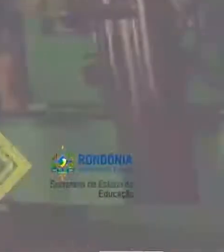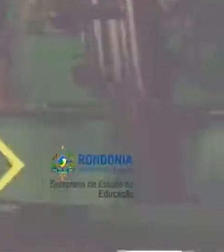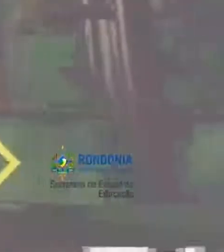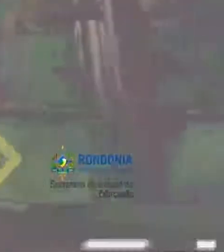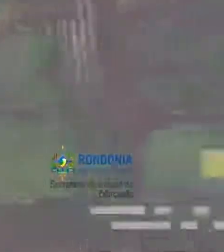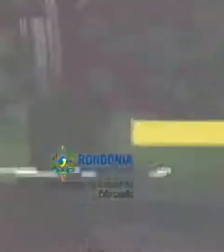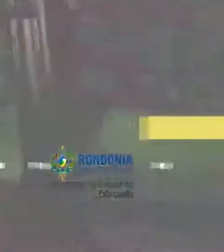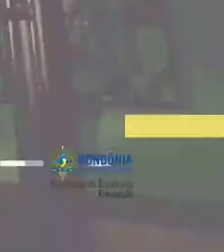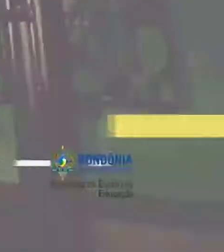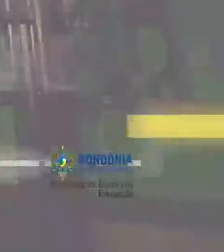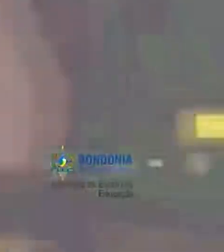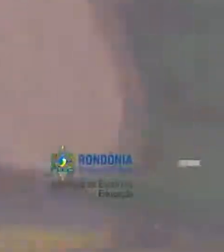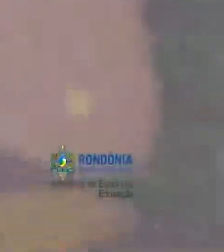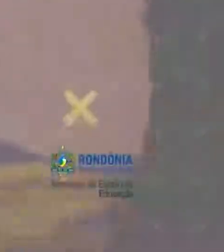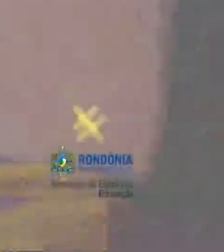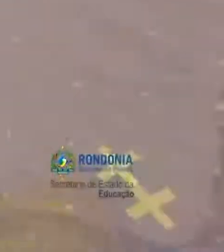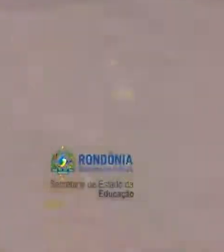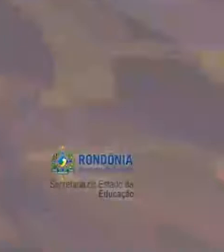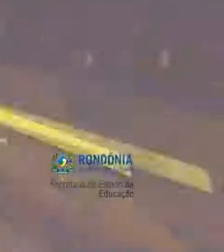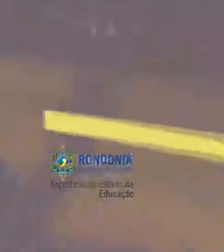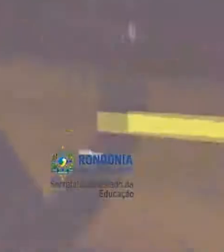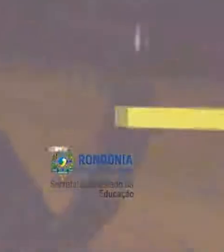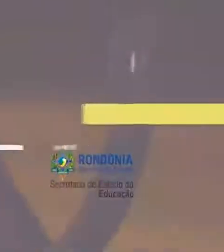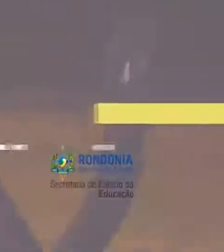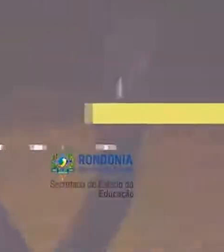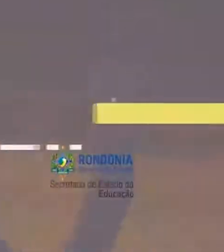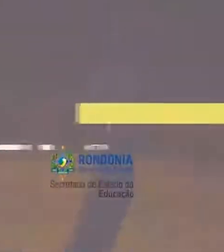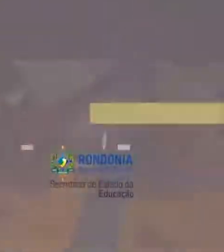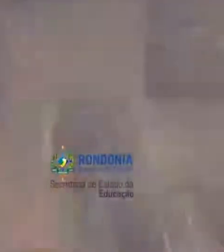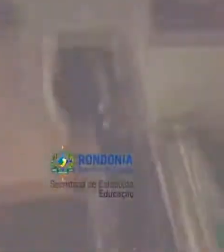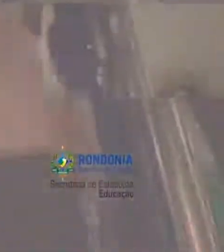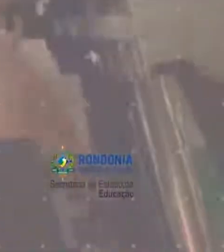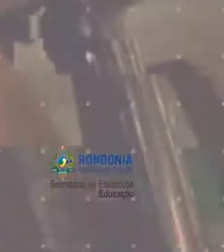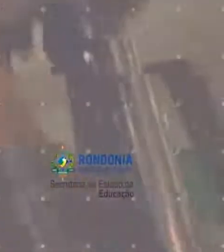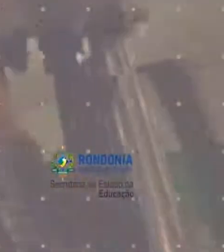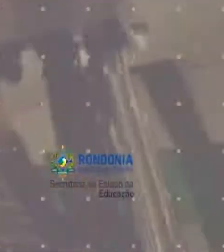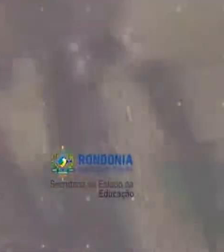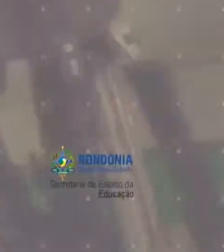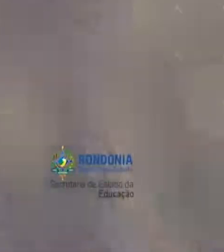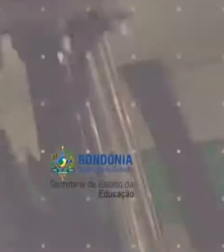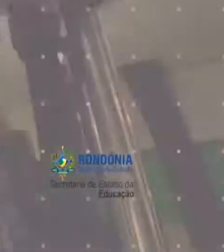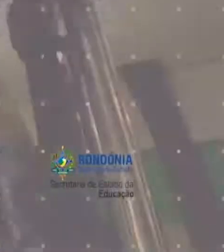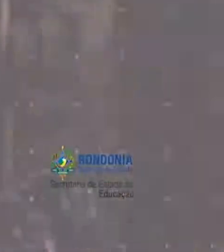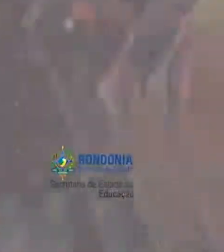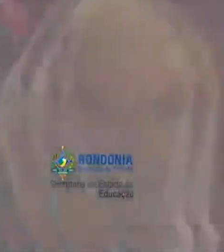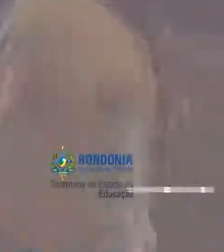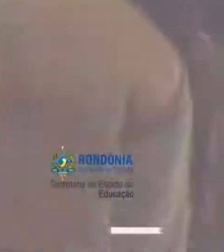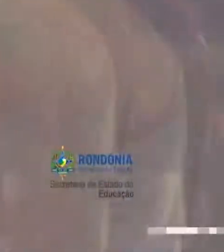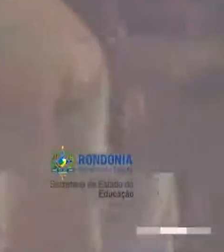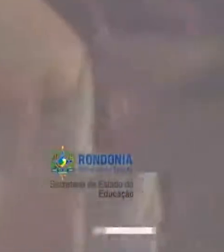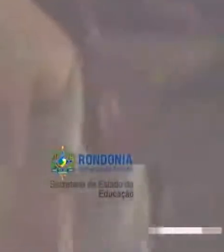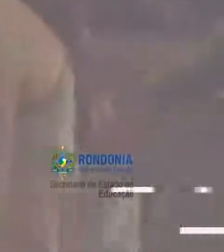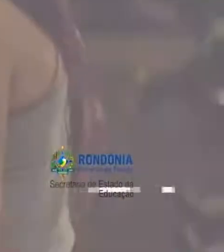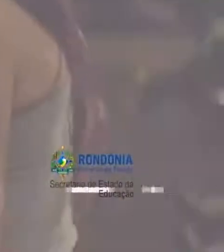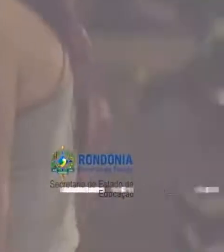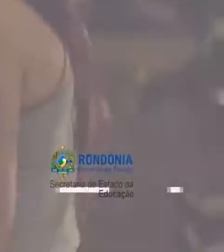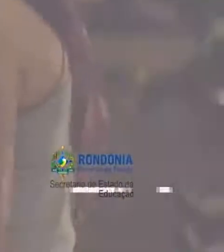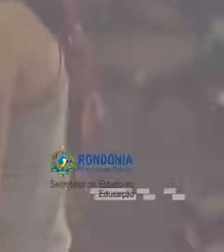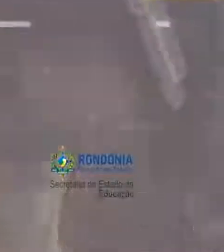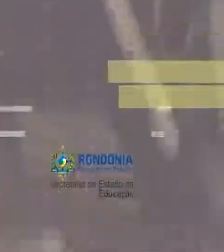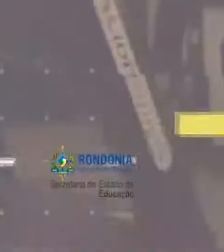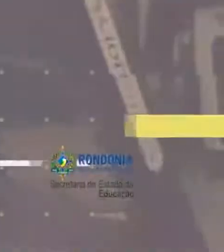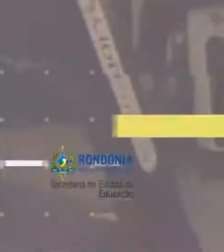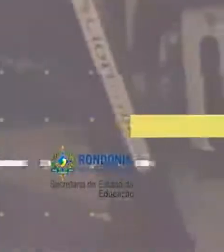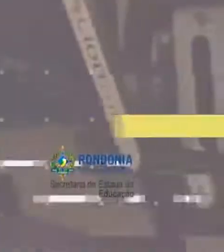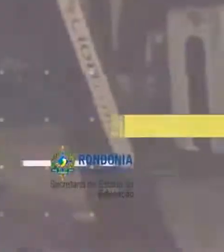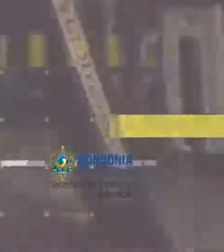Por isso, virou uma alternativa para quem estava cansado daqueles exercícios da academia. E o que é ser funcional? Olha só o que o